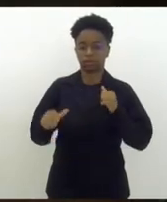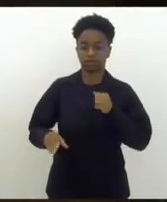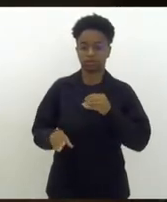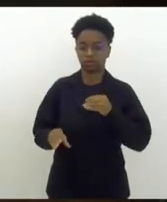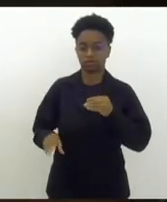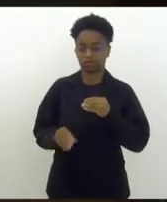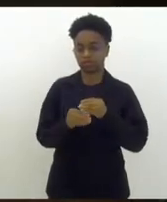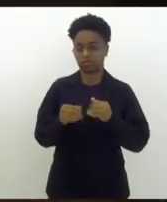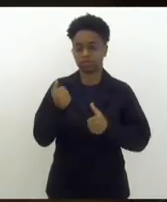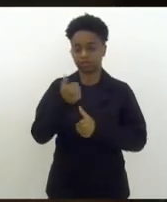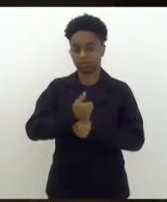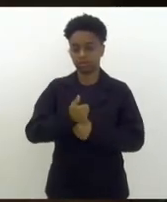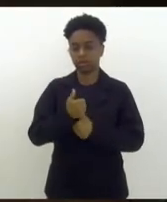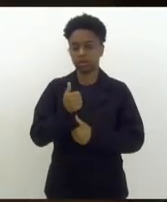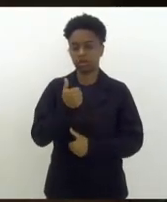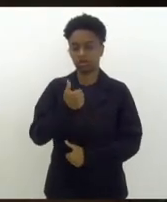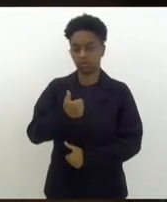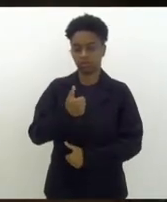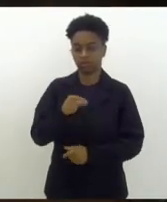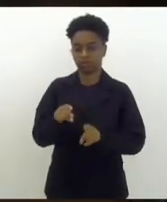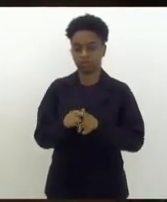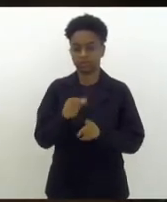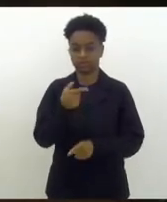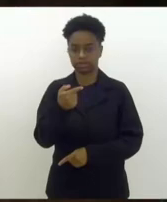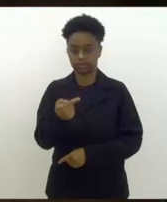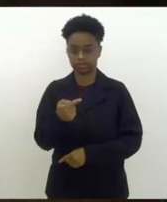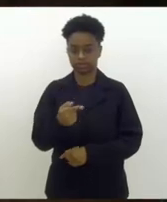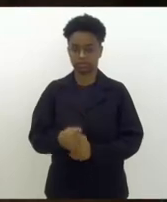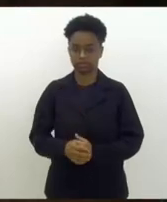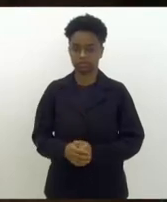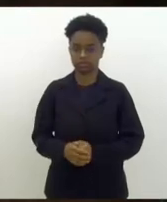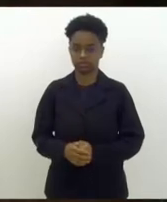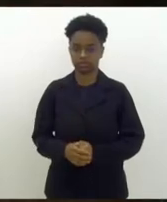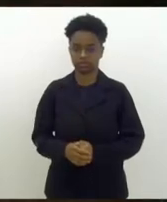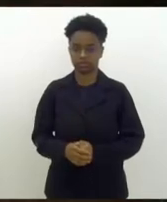submeterglutinativas emendas 1 e 7